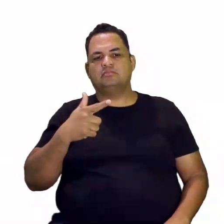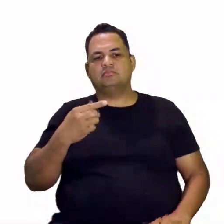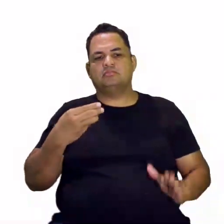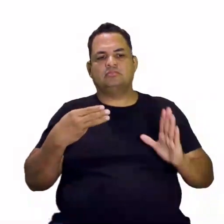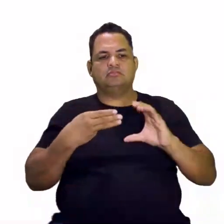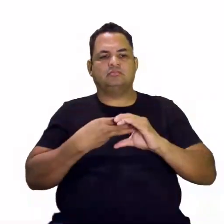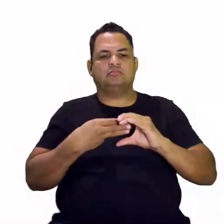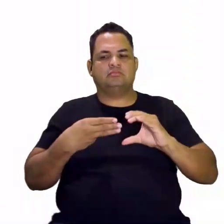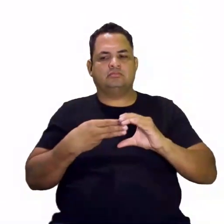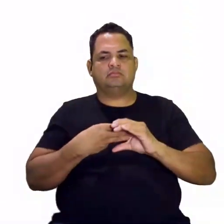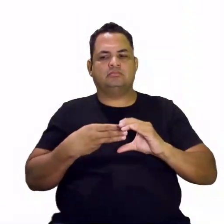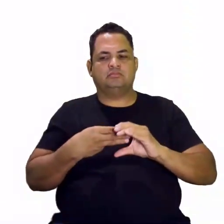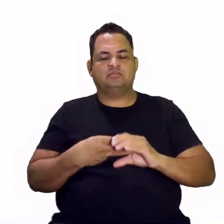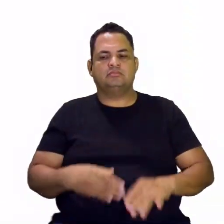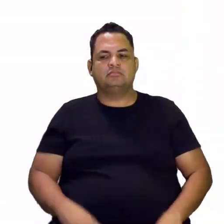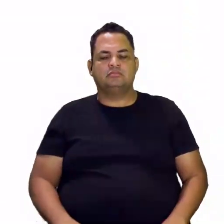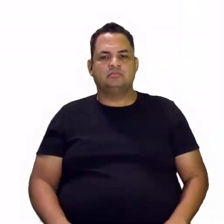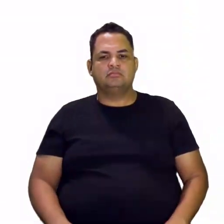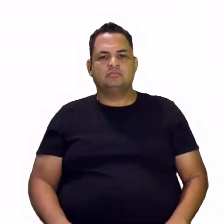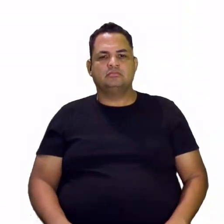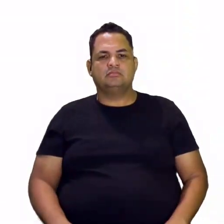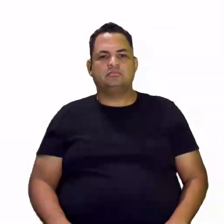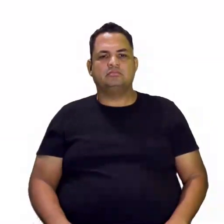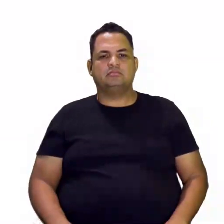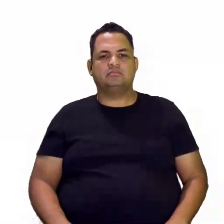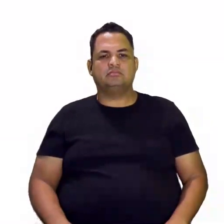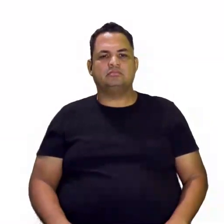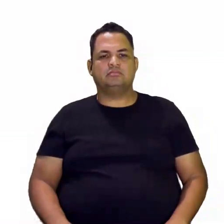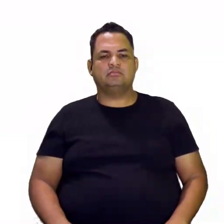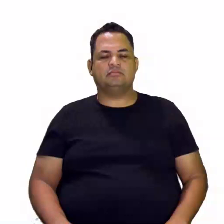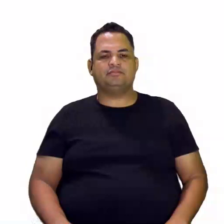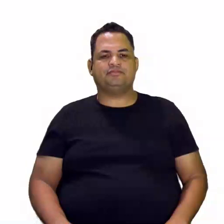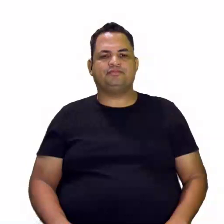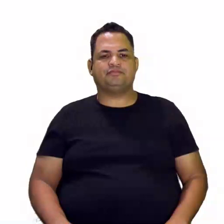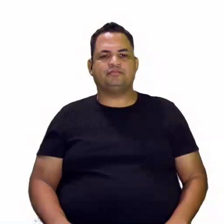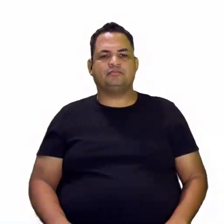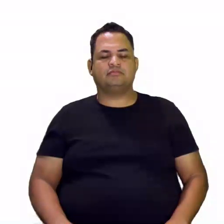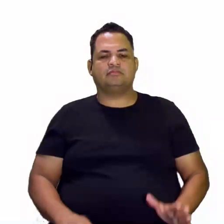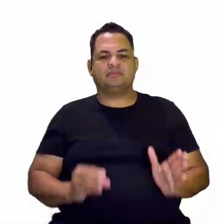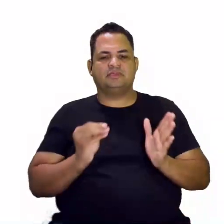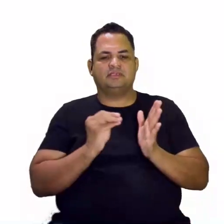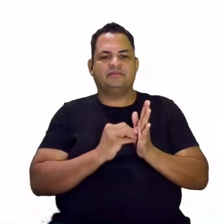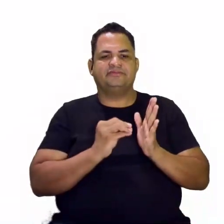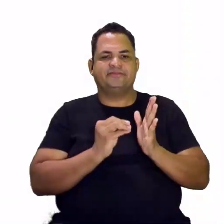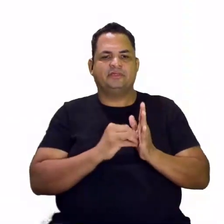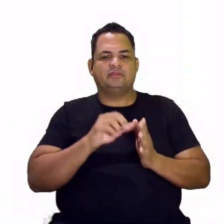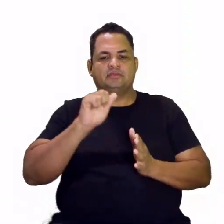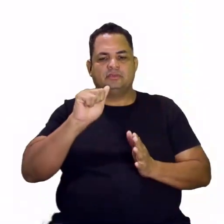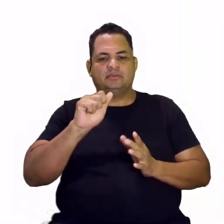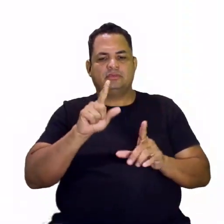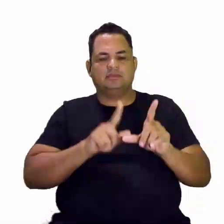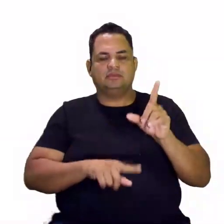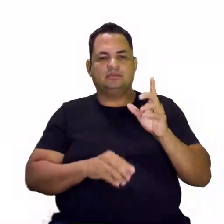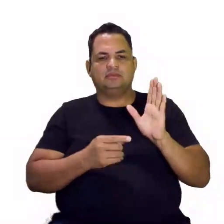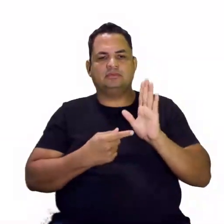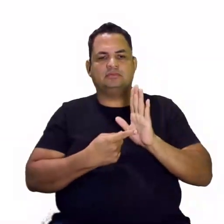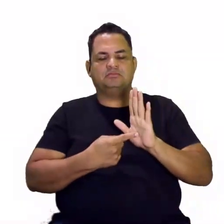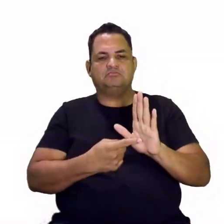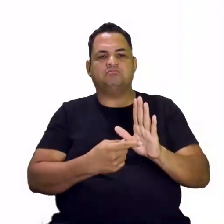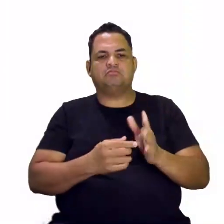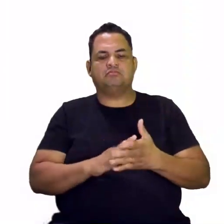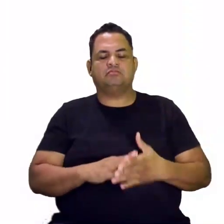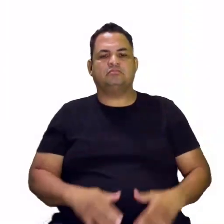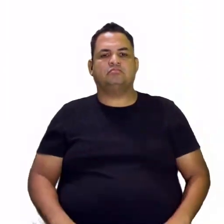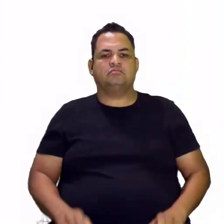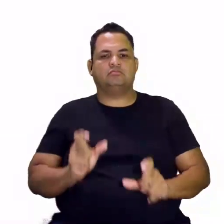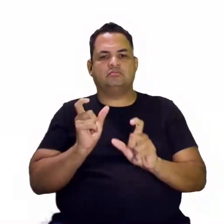vai representar uma ausência de alguma coisa, né? Esse prefixo aí